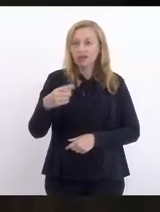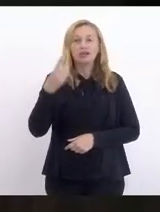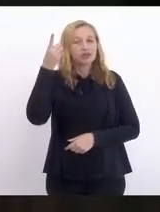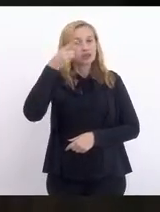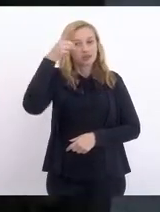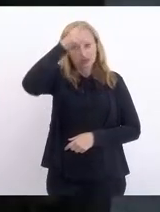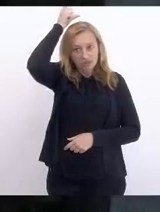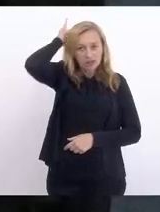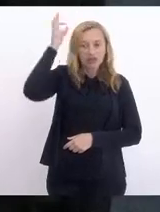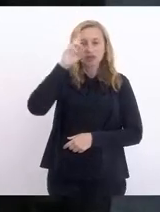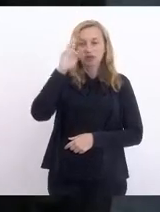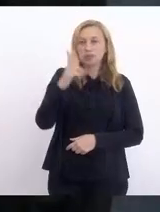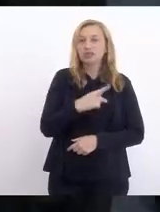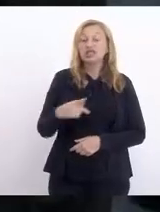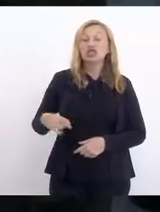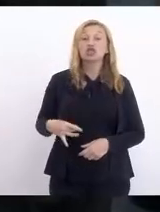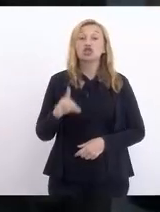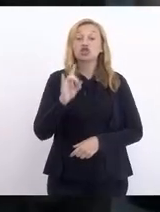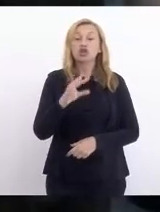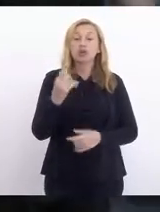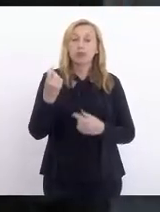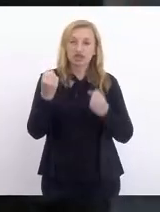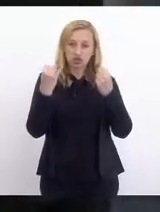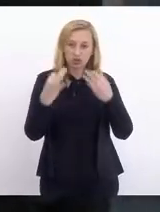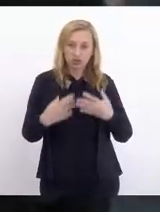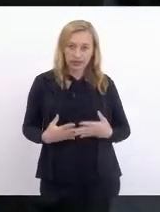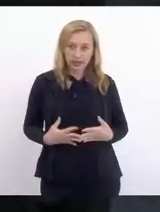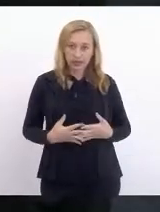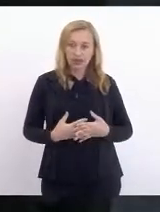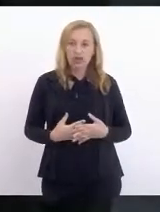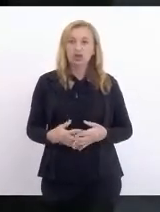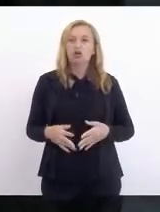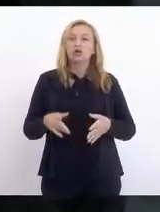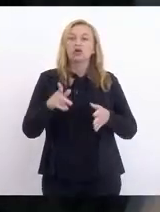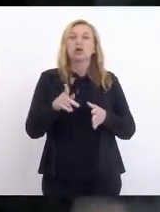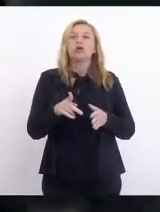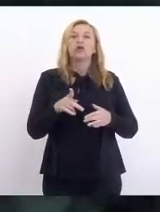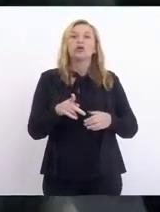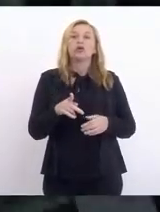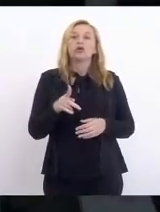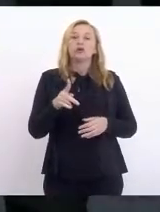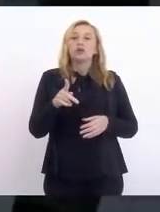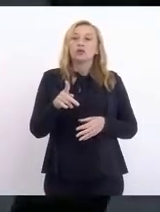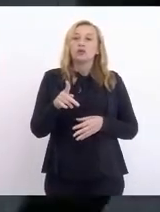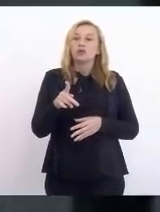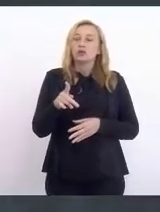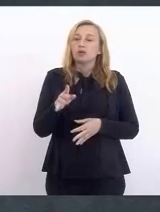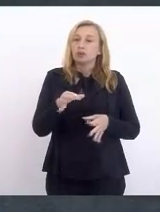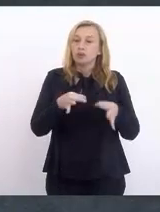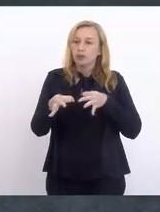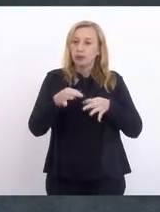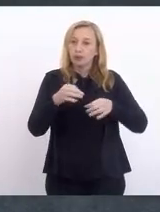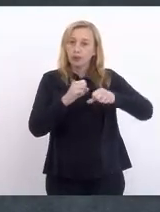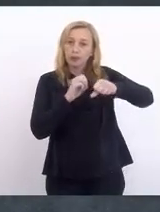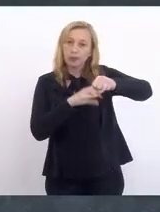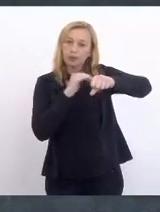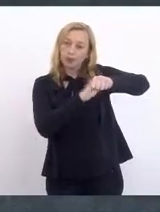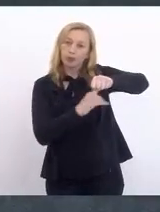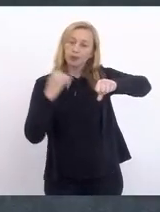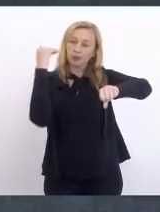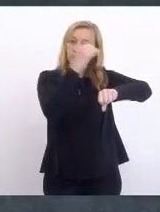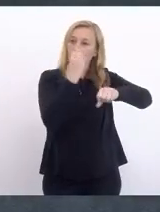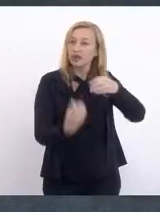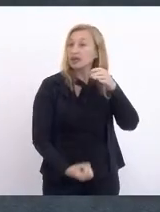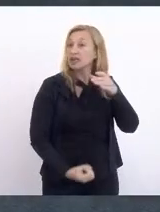Estado de Paulo seu presidente é só para explicar e o programa supera Rio é uma criação do